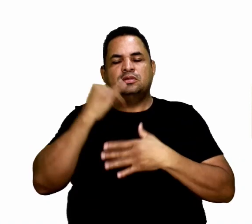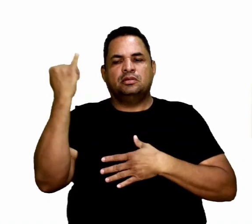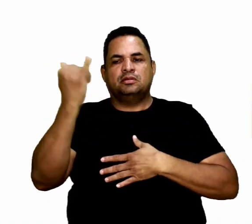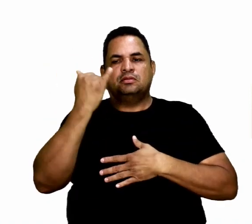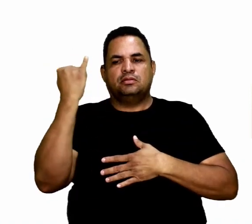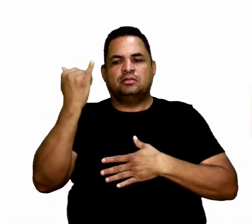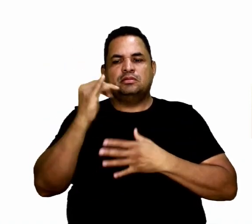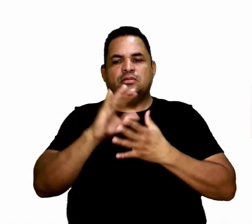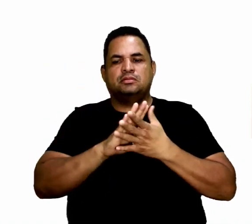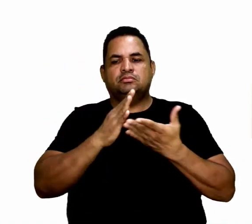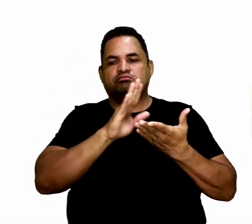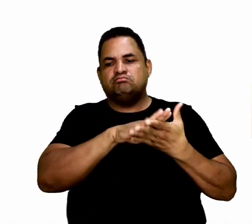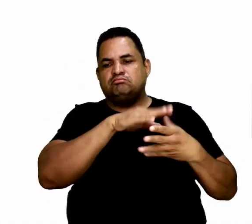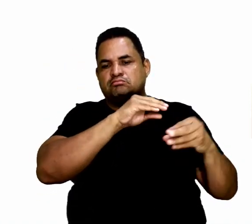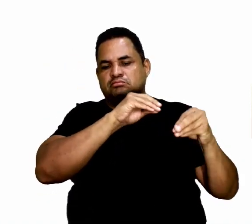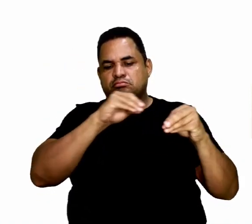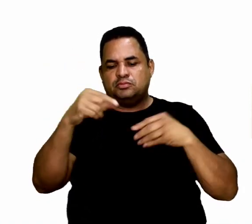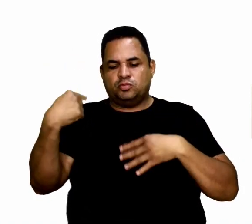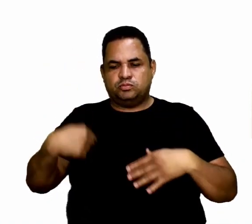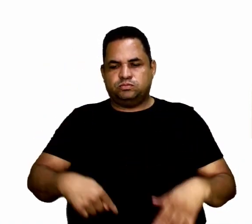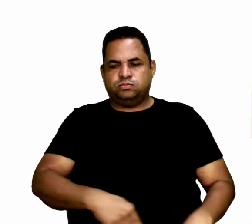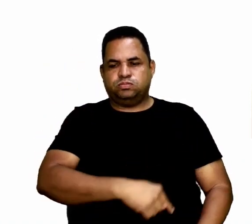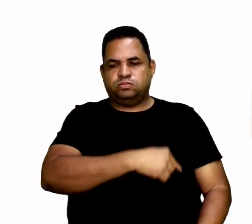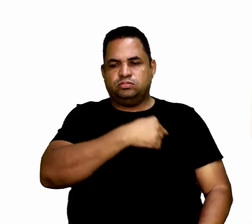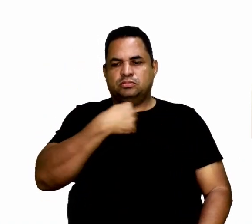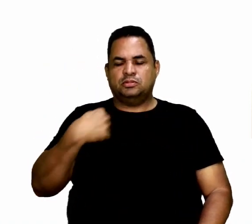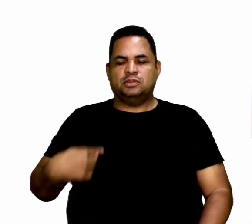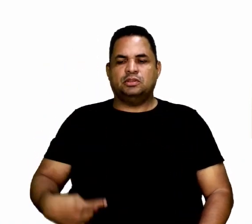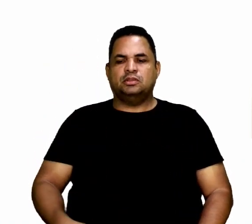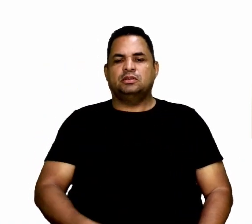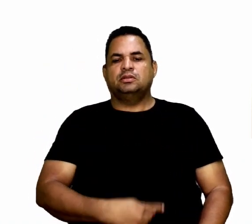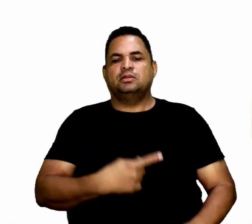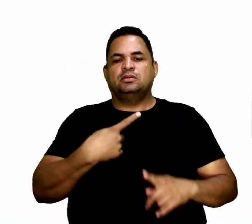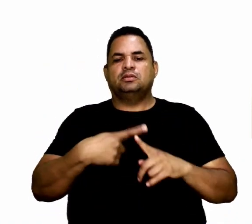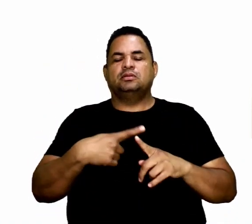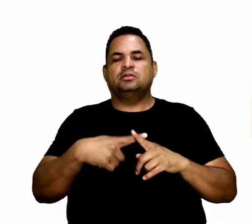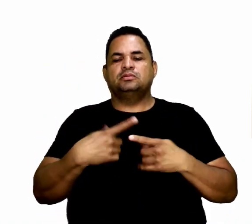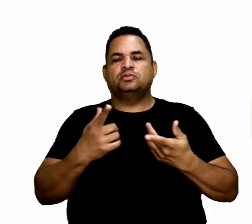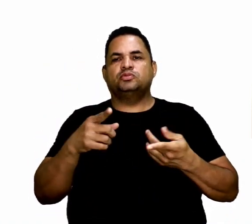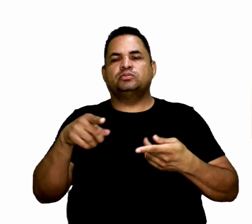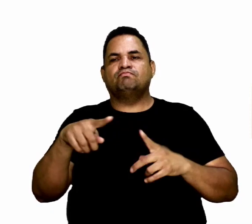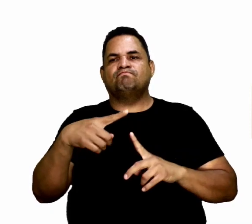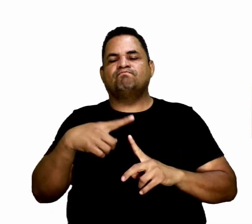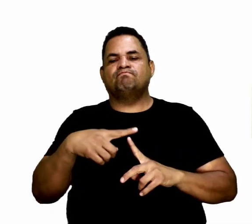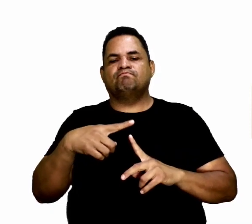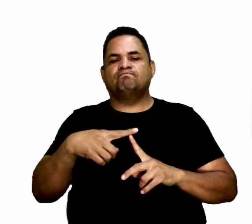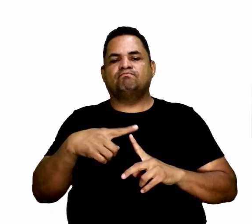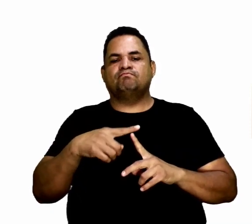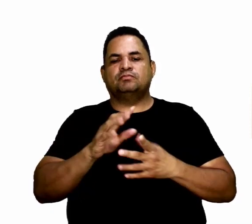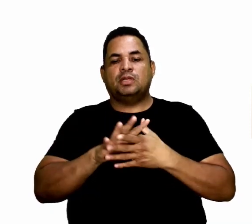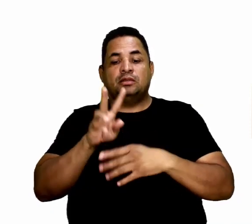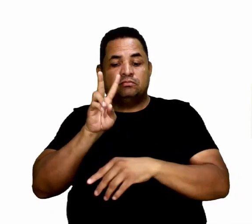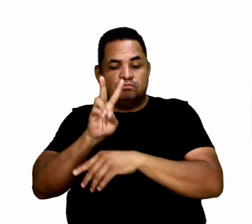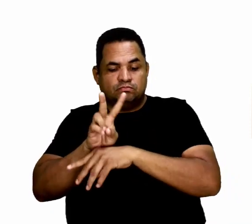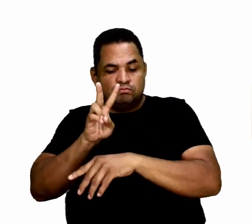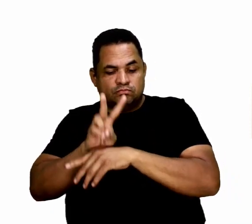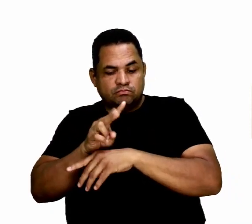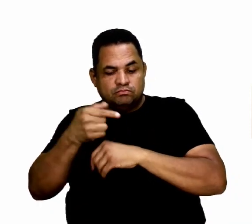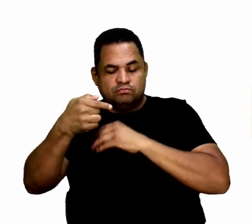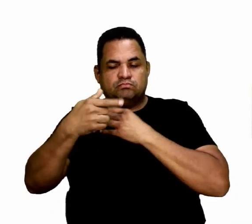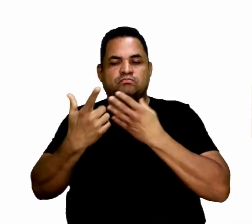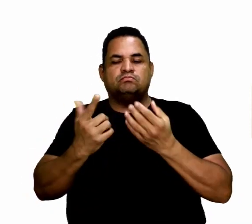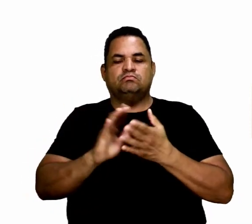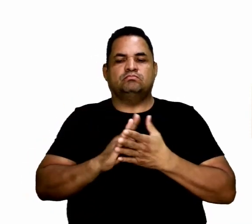ele transite, né, o trânsito dele por todo o nosso organismo, porque ele é uma espécie ali de vigilante, tá? Lembrando aí